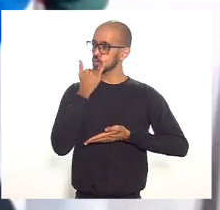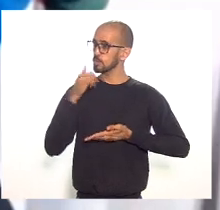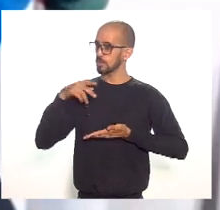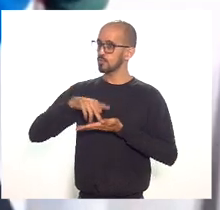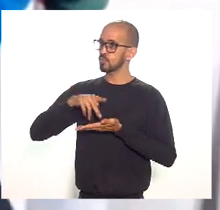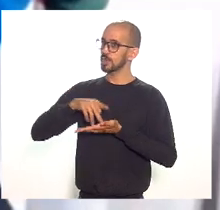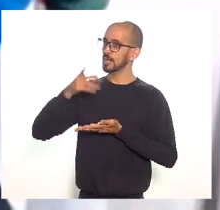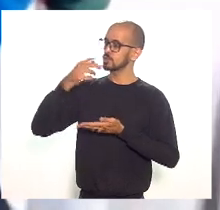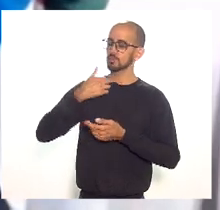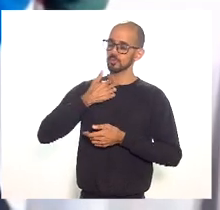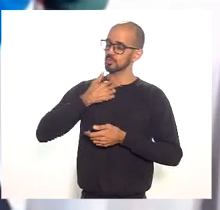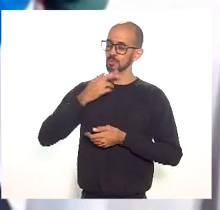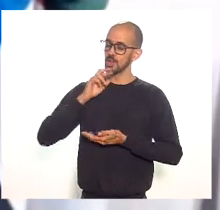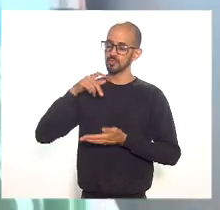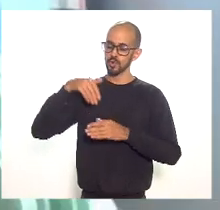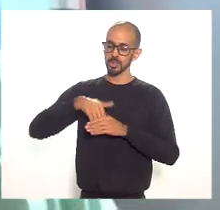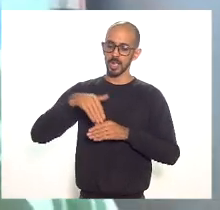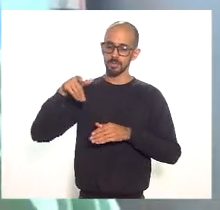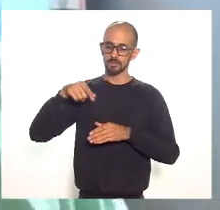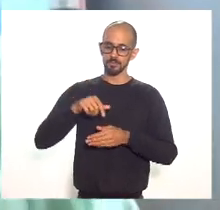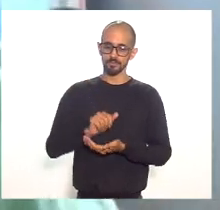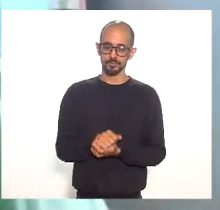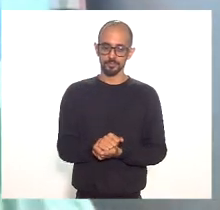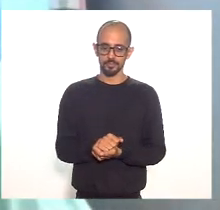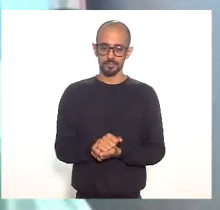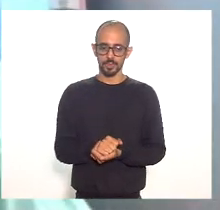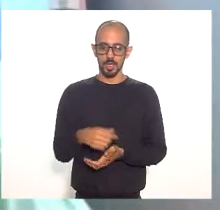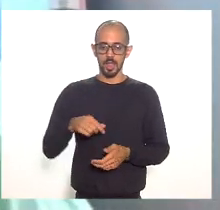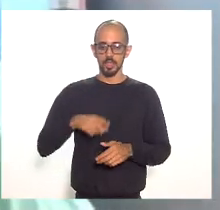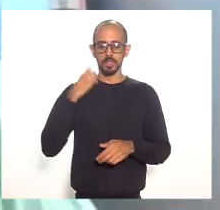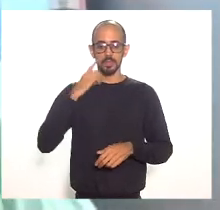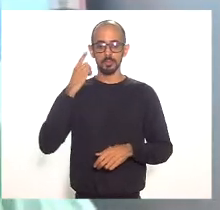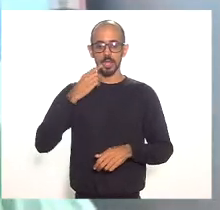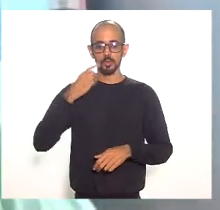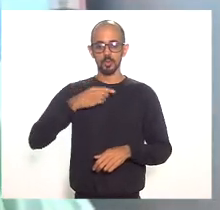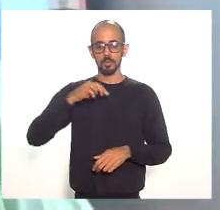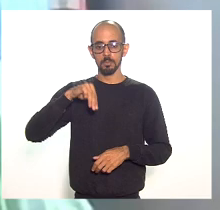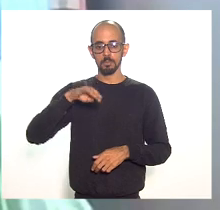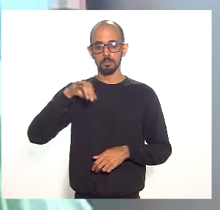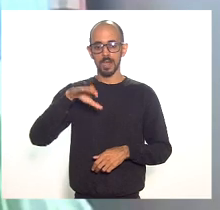certeza, o senhor não pode. Ou Márcio Pacheco. Deputado Márcio Pacheco.